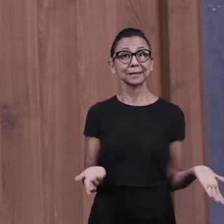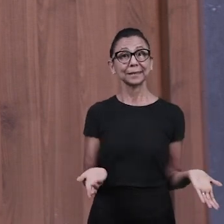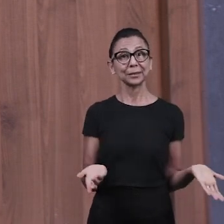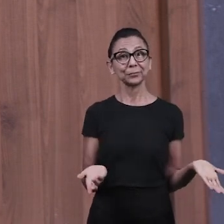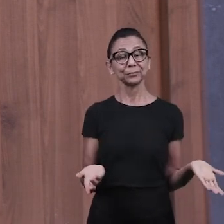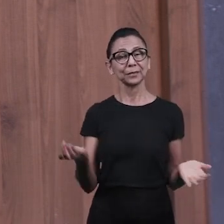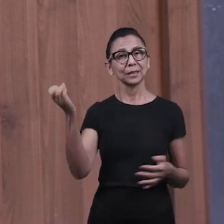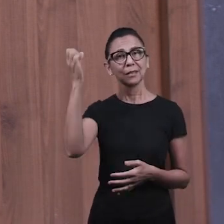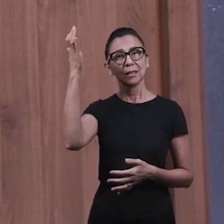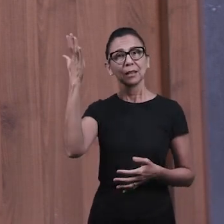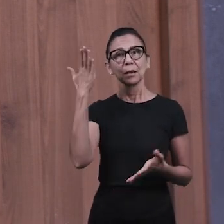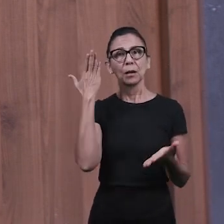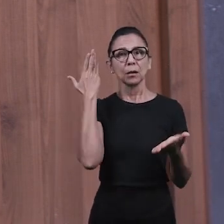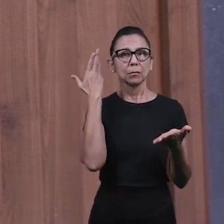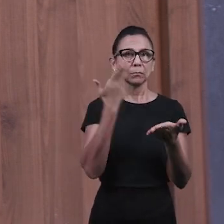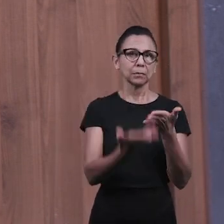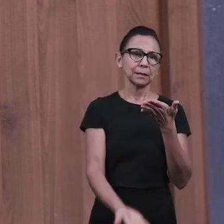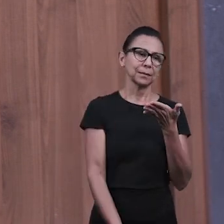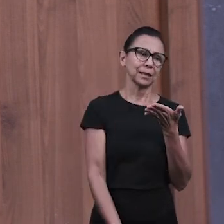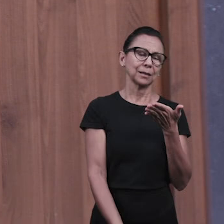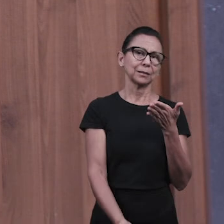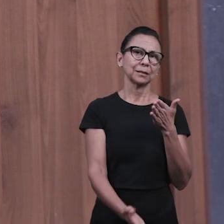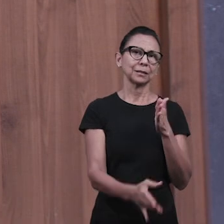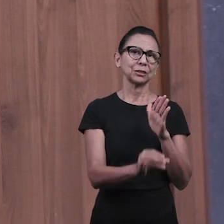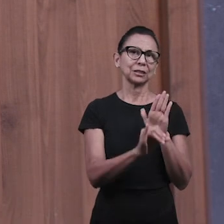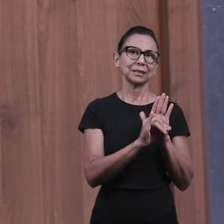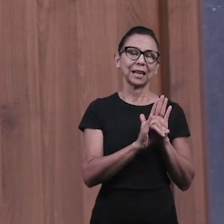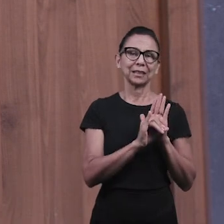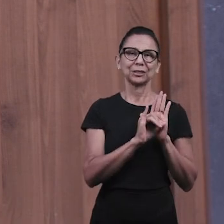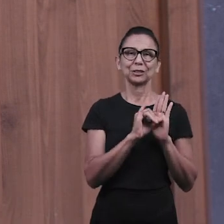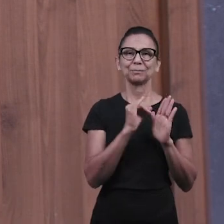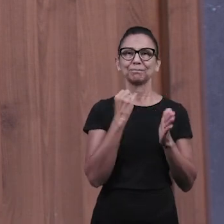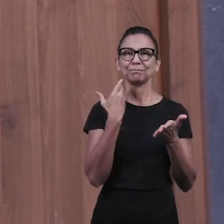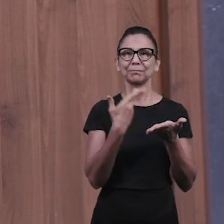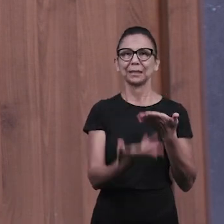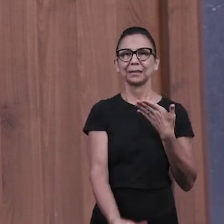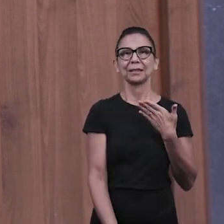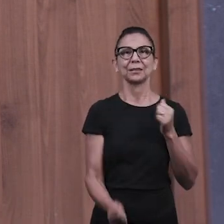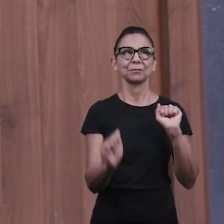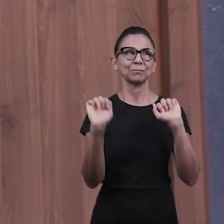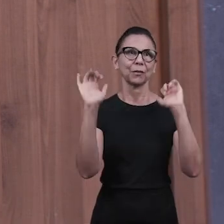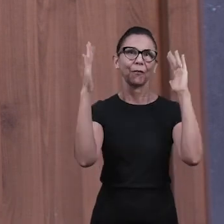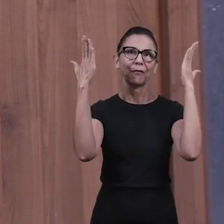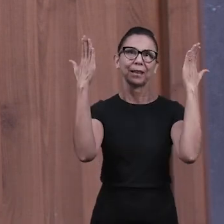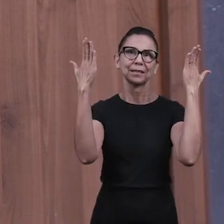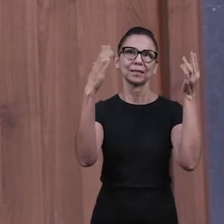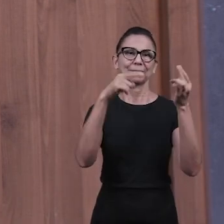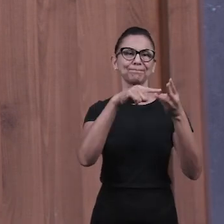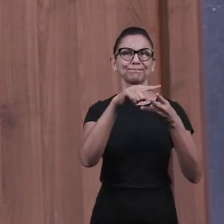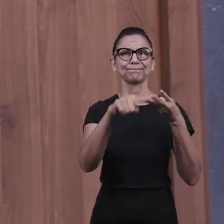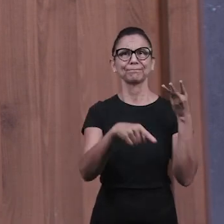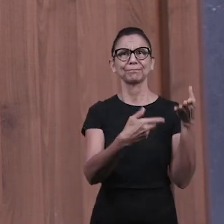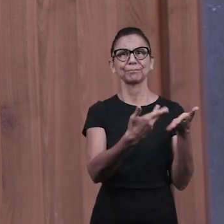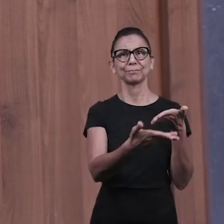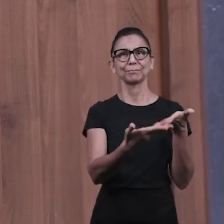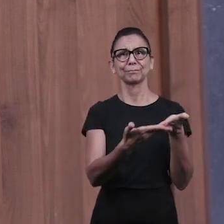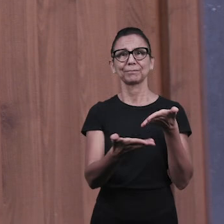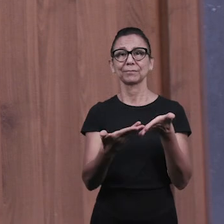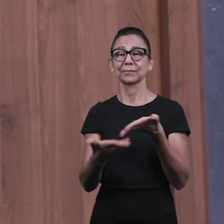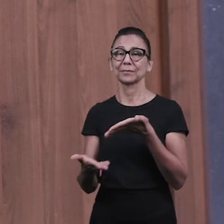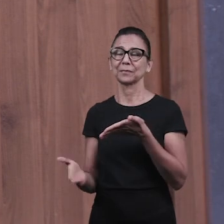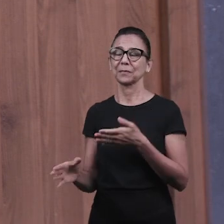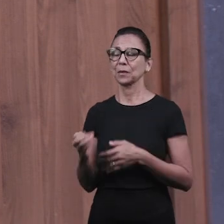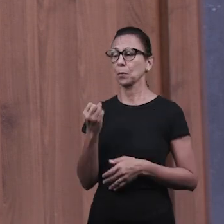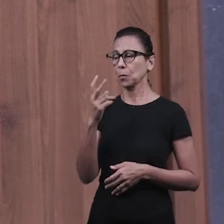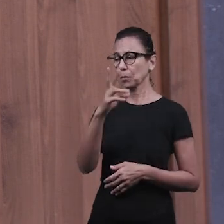loucas. Perderam a revelação, perderam a sua identidade e perderam a festa. Muito bem colocado ali na